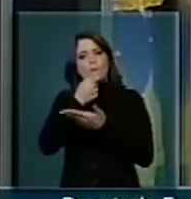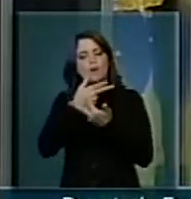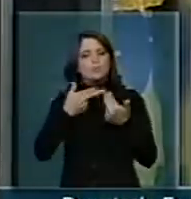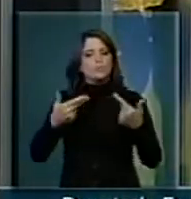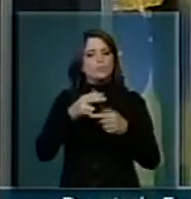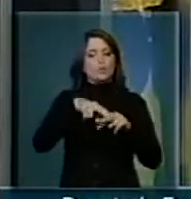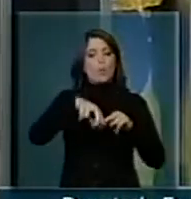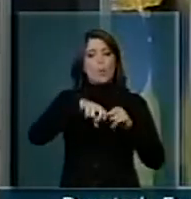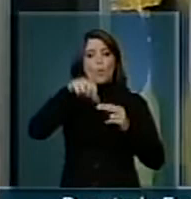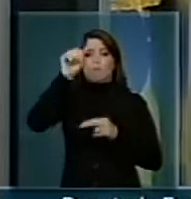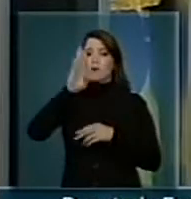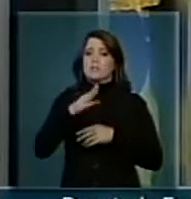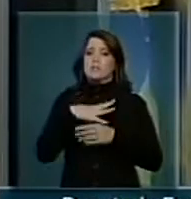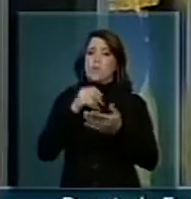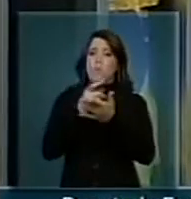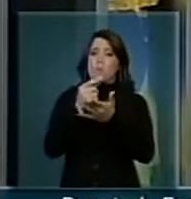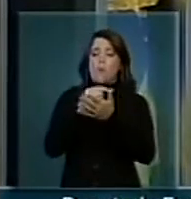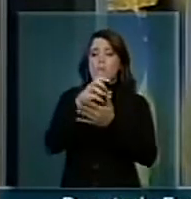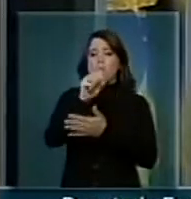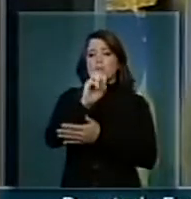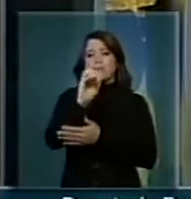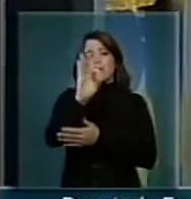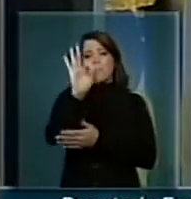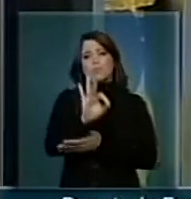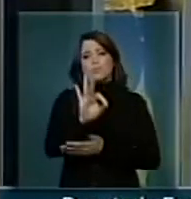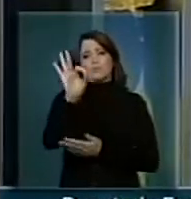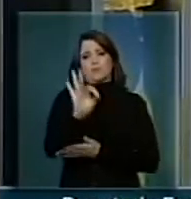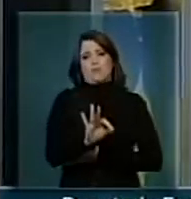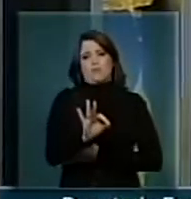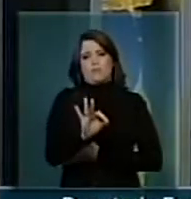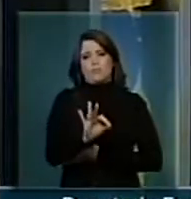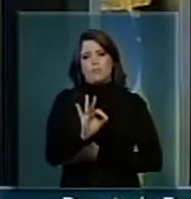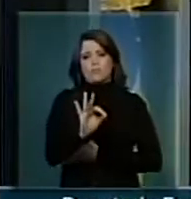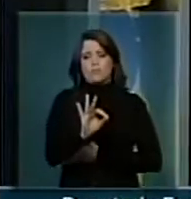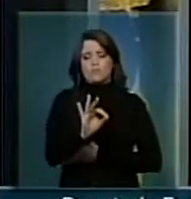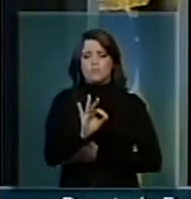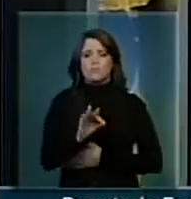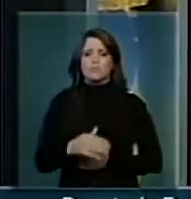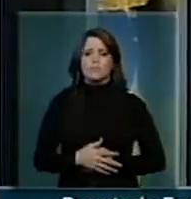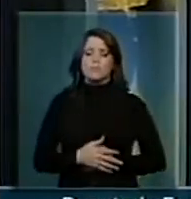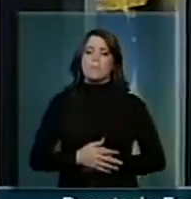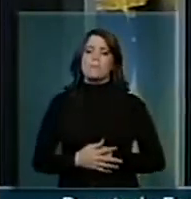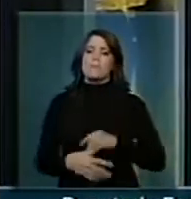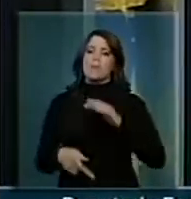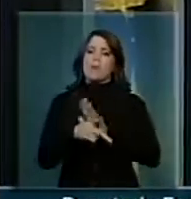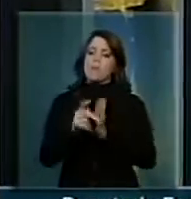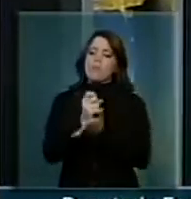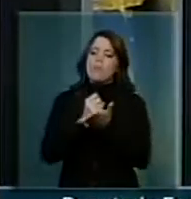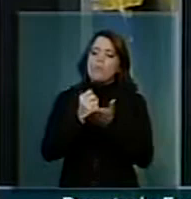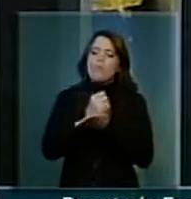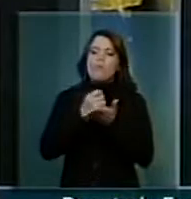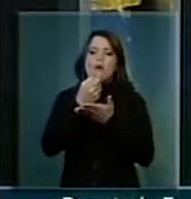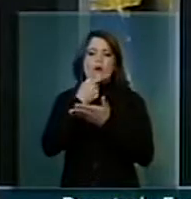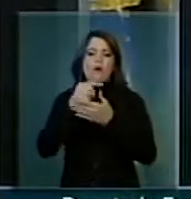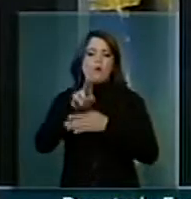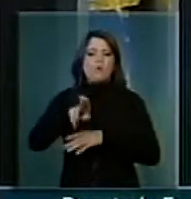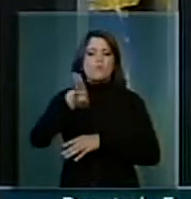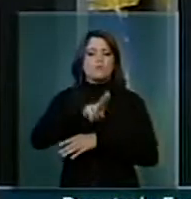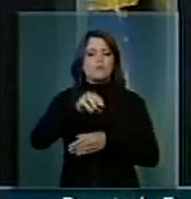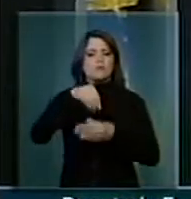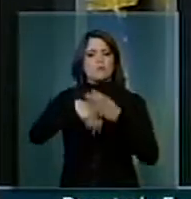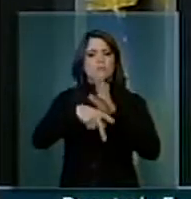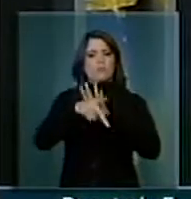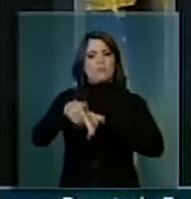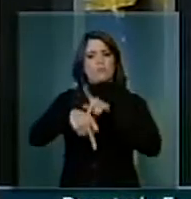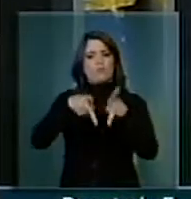Brasil é importador de 80% dos fármacos hoje utilizados pelo